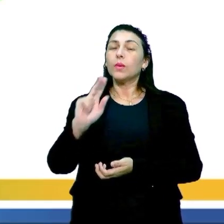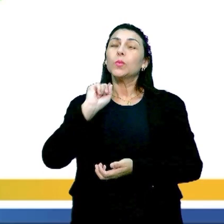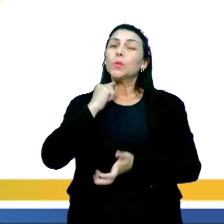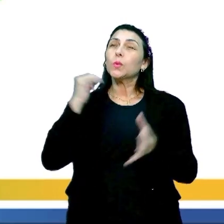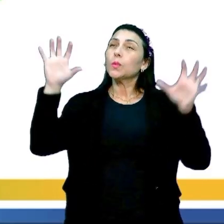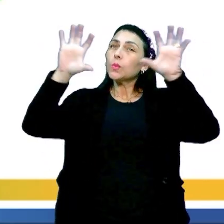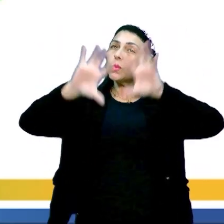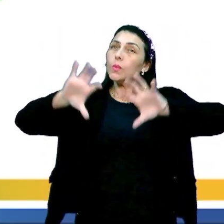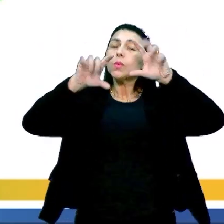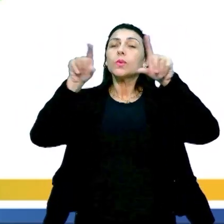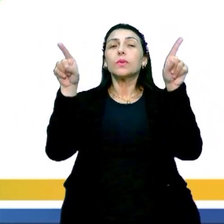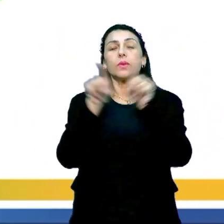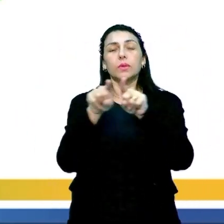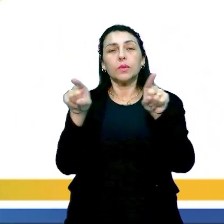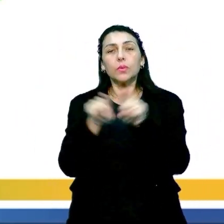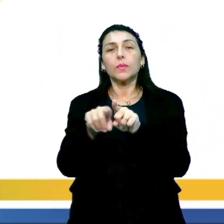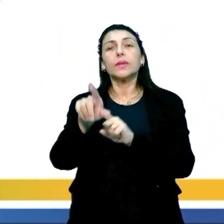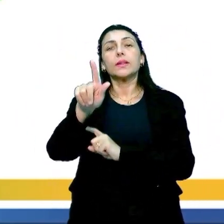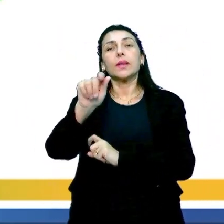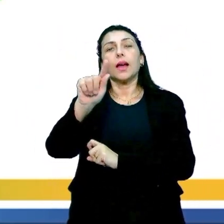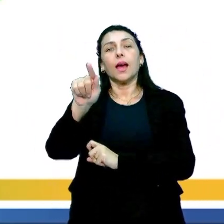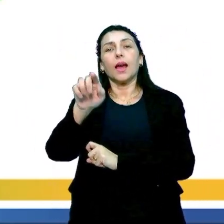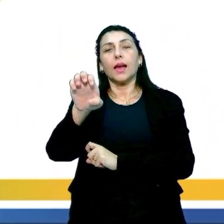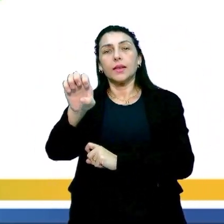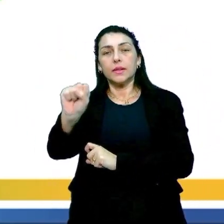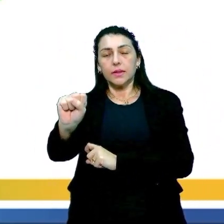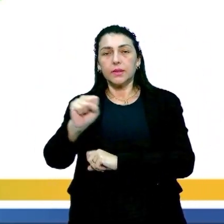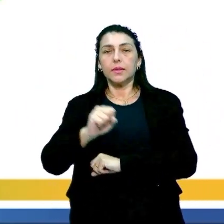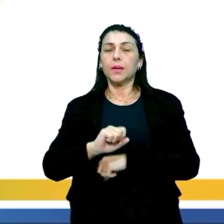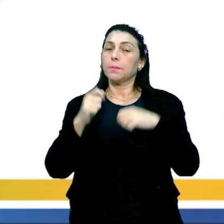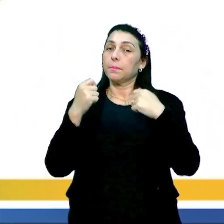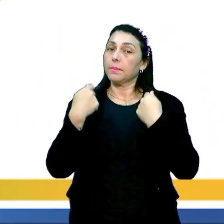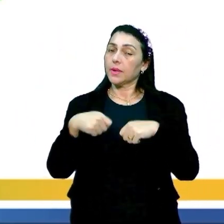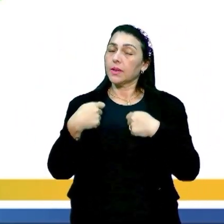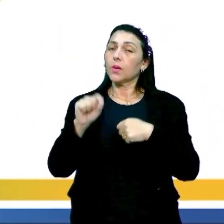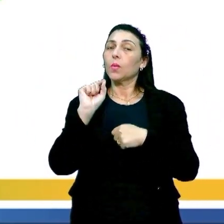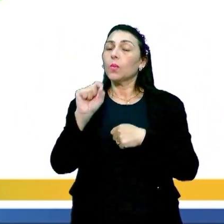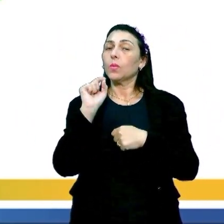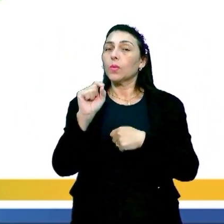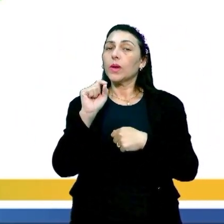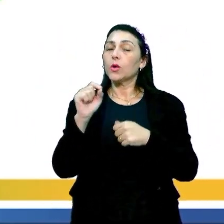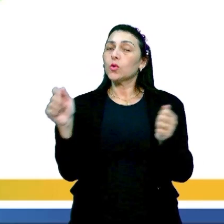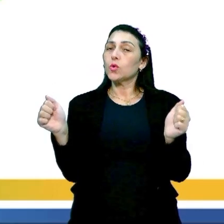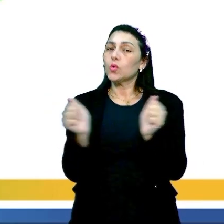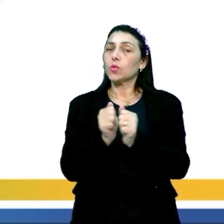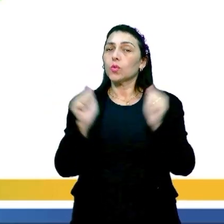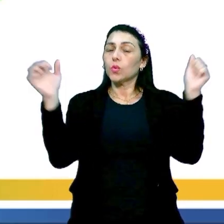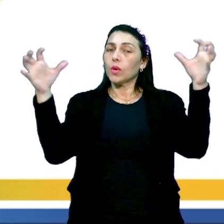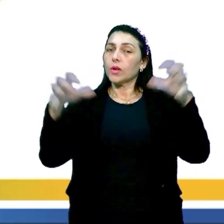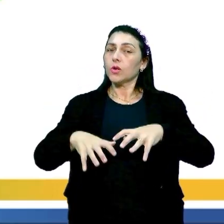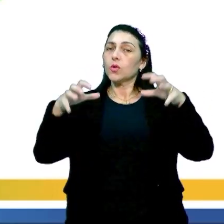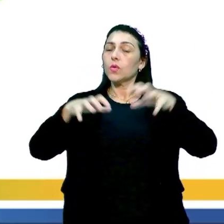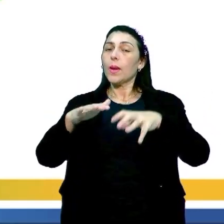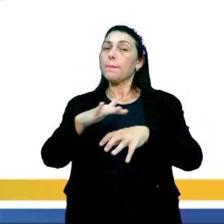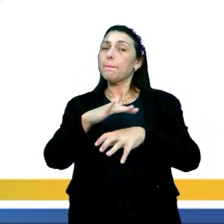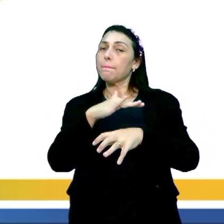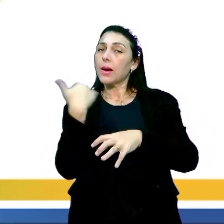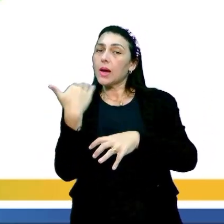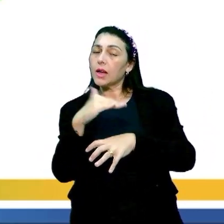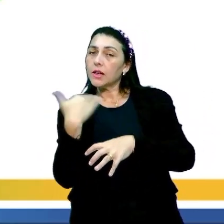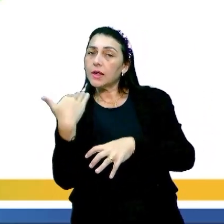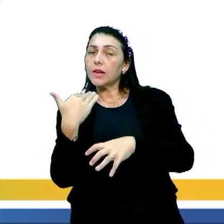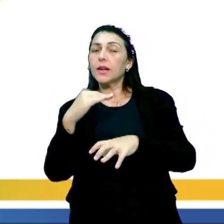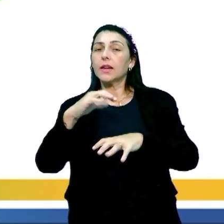poluído com esses gases, ele precipita junto com a chuva e mata